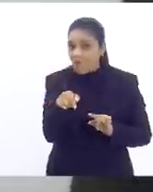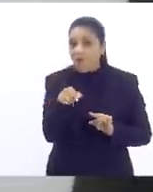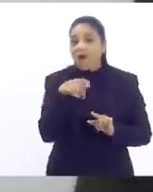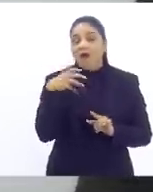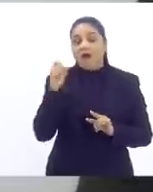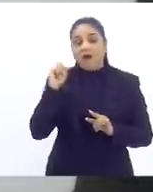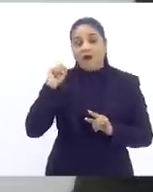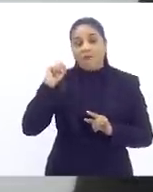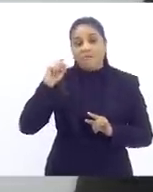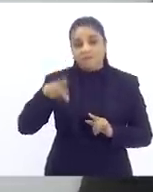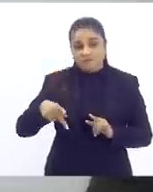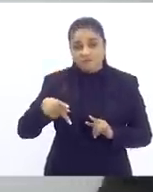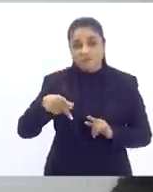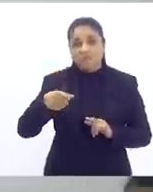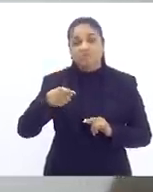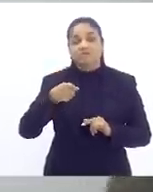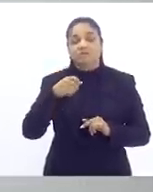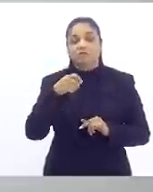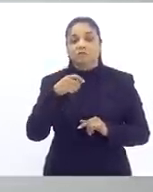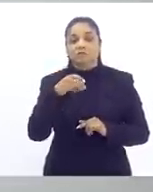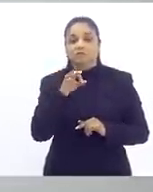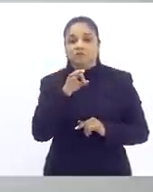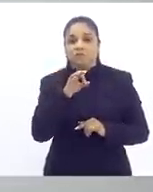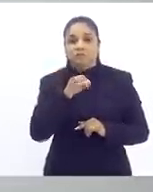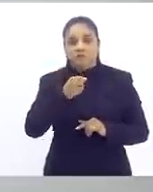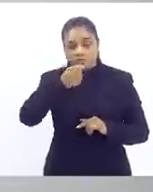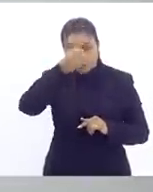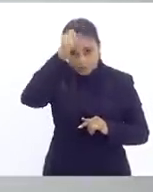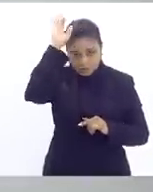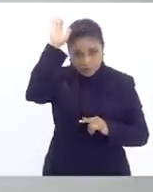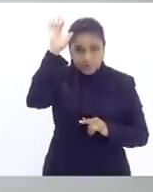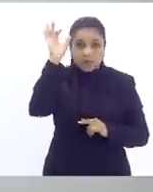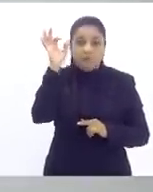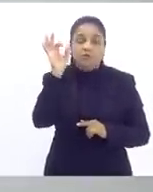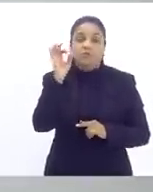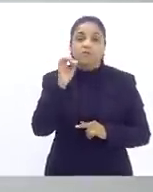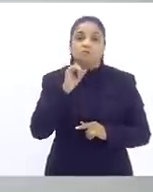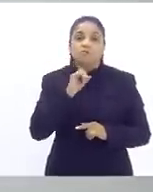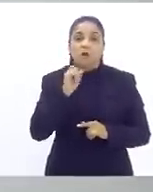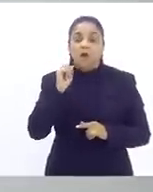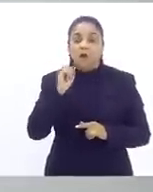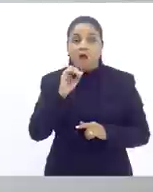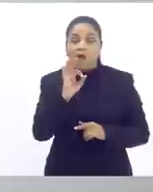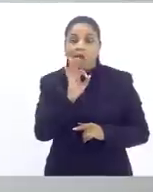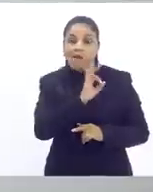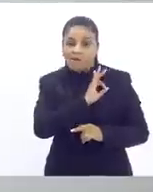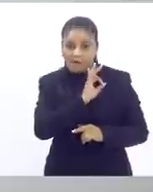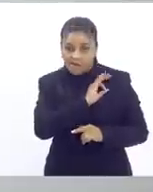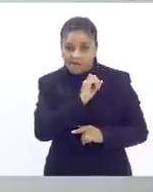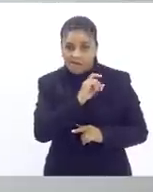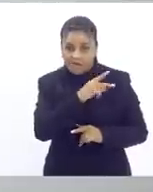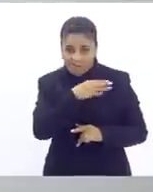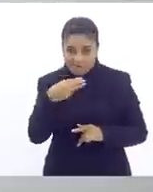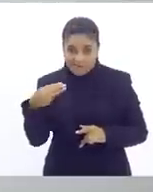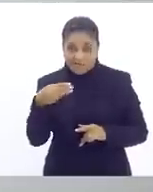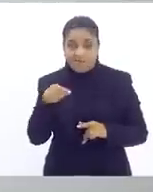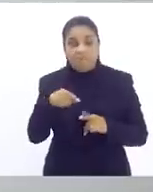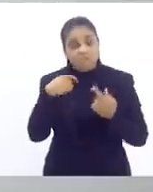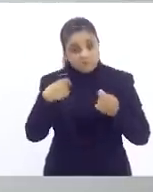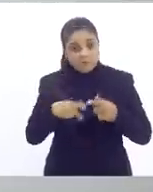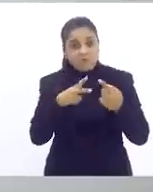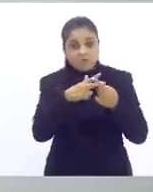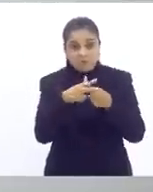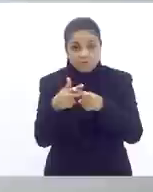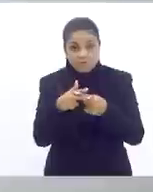aposentadoria dos Bombeiros Militares deixou mais uma distorção que precisa ser corrigida essa questão da averbação ela